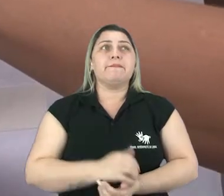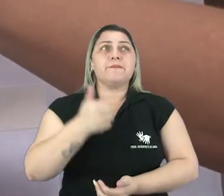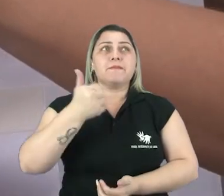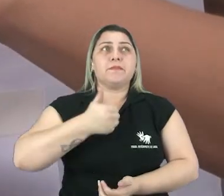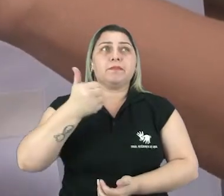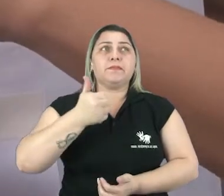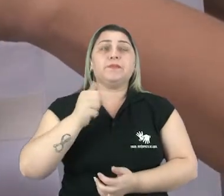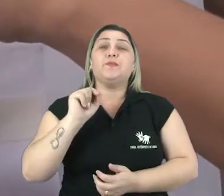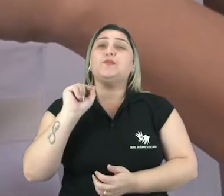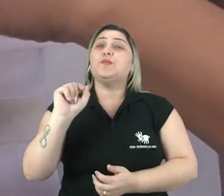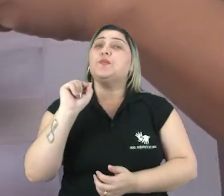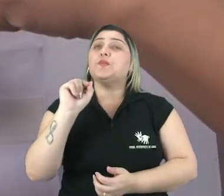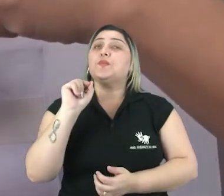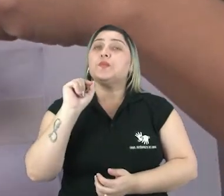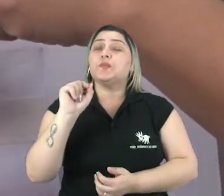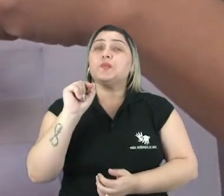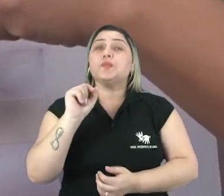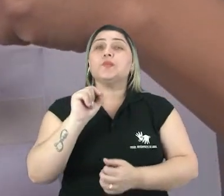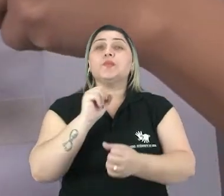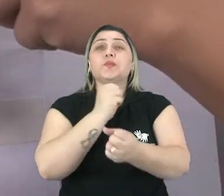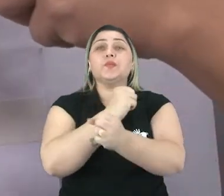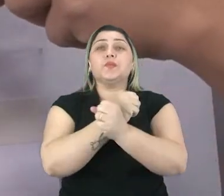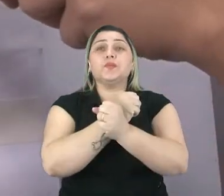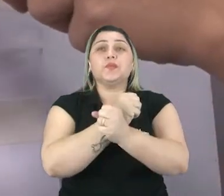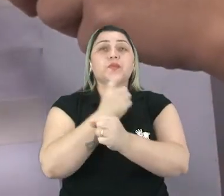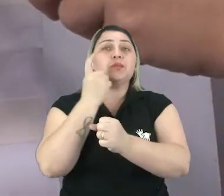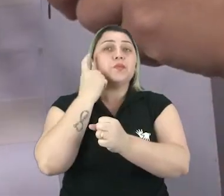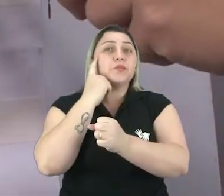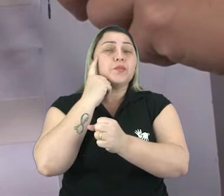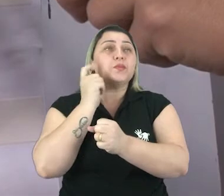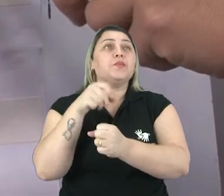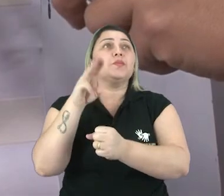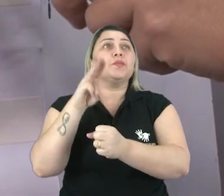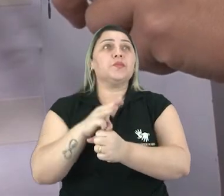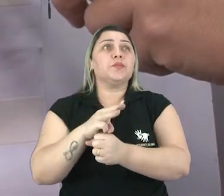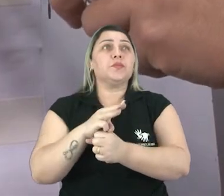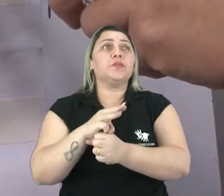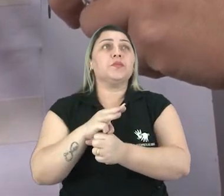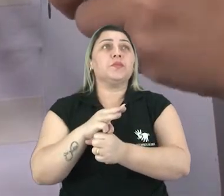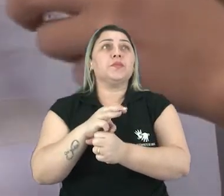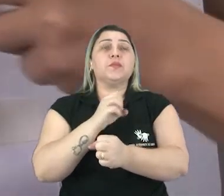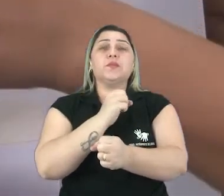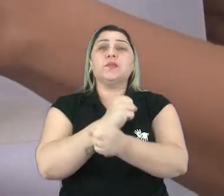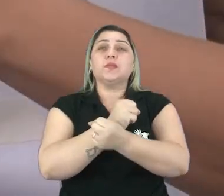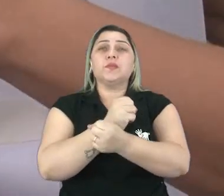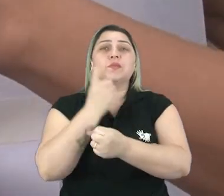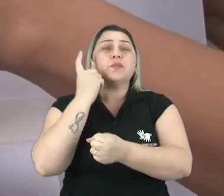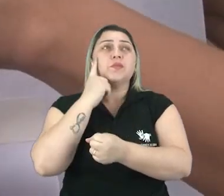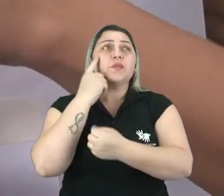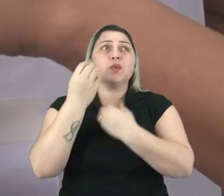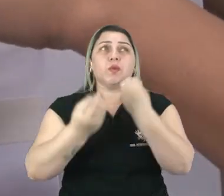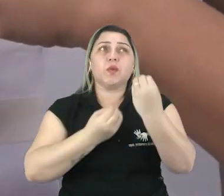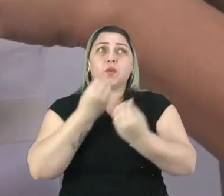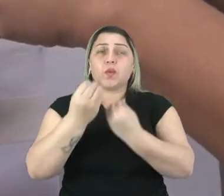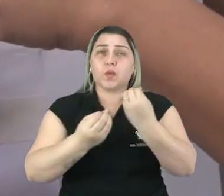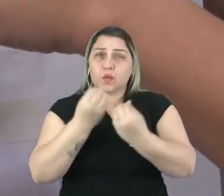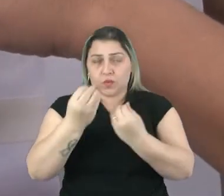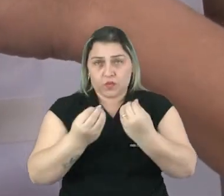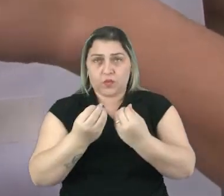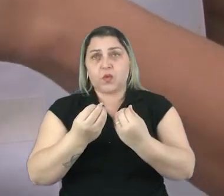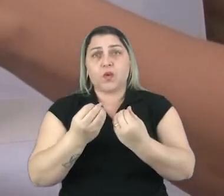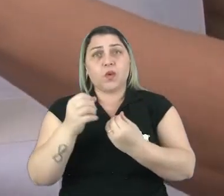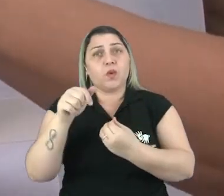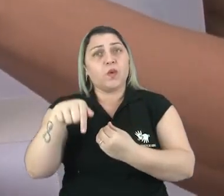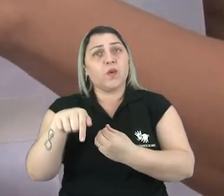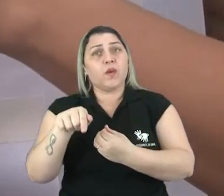1. O que foram os quilombolas e quem eram os quilombolas? Tá? Como foram, perdão, os quilombos, eu